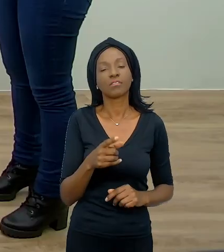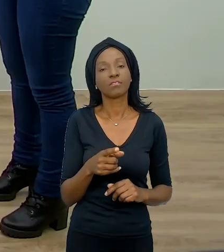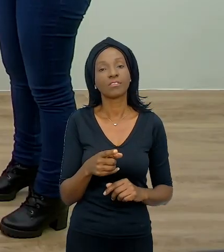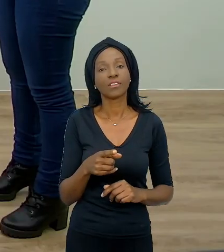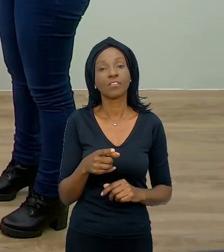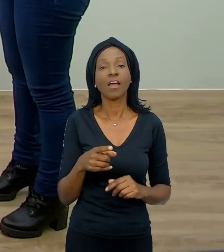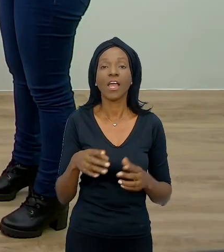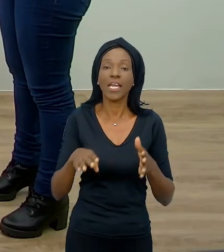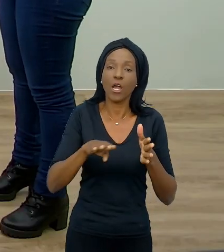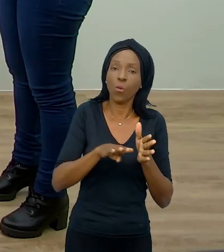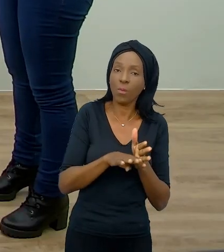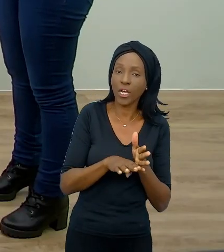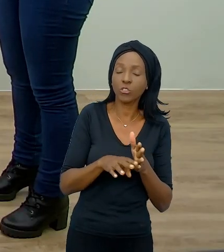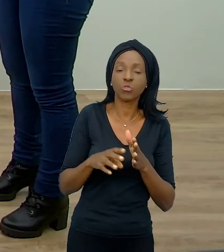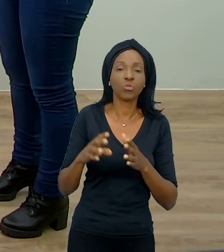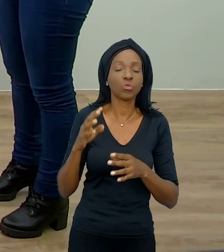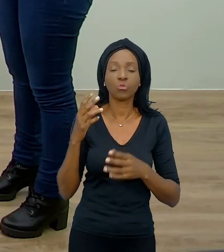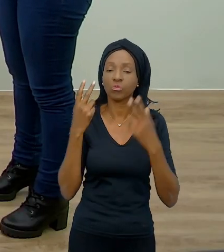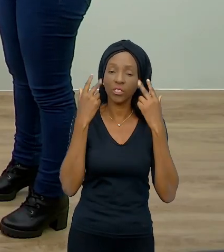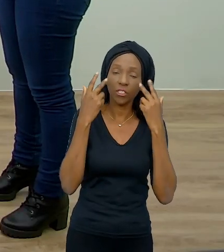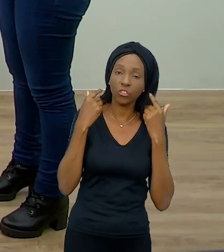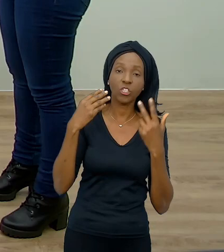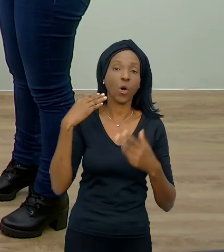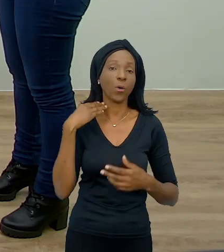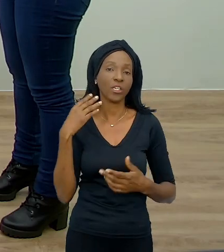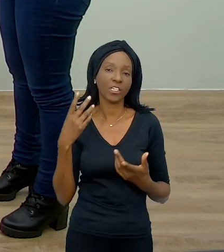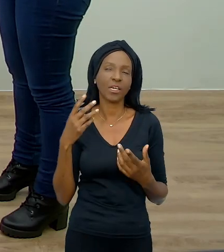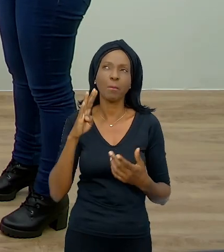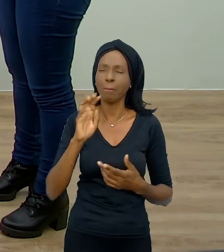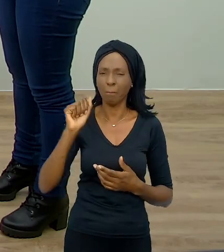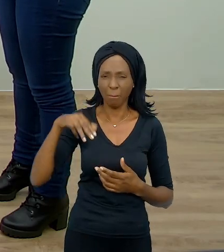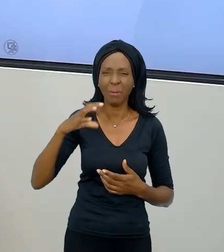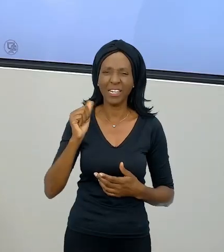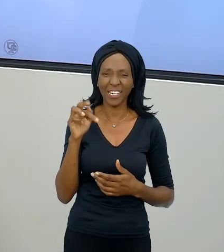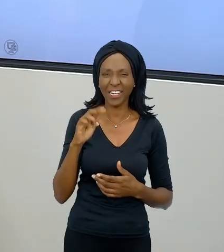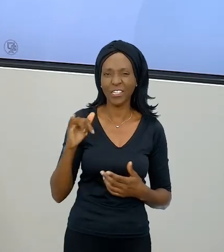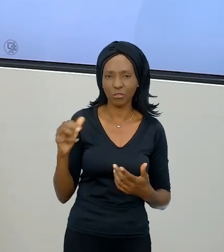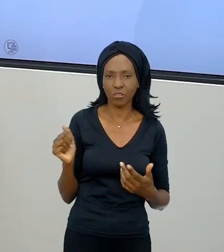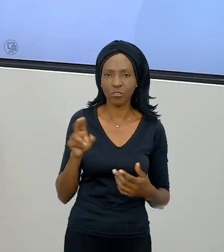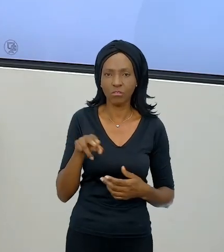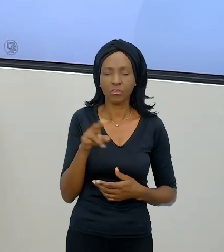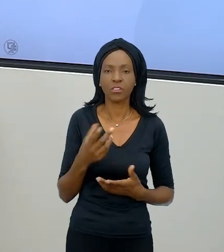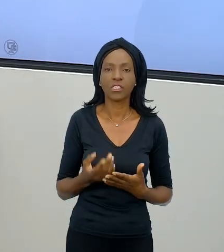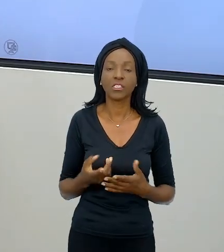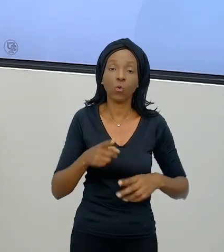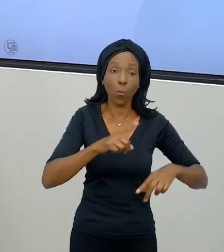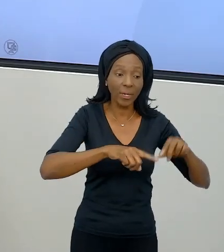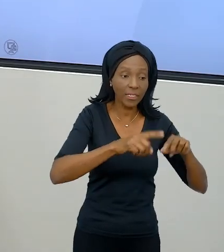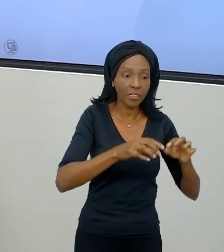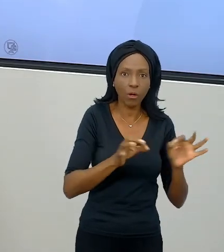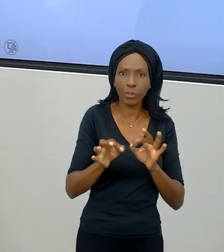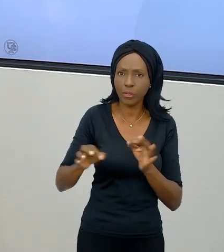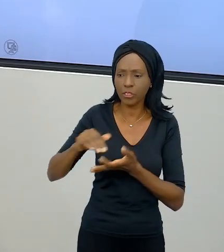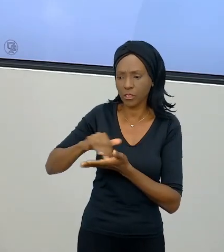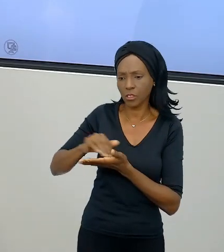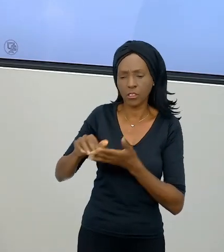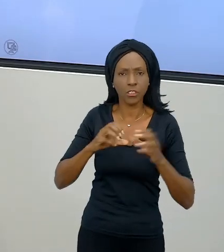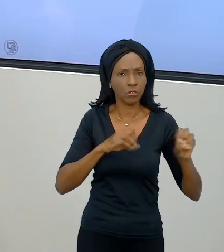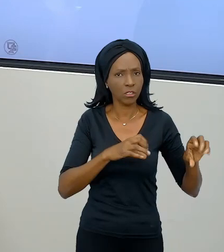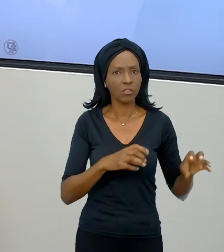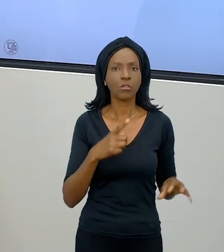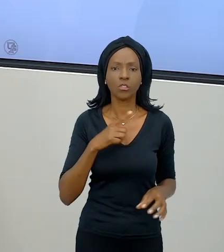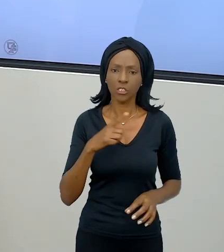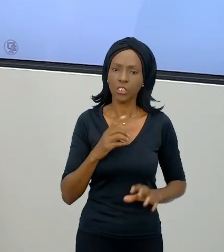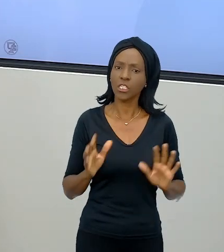desenvolvido o método tradicional bancário. Os materiais que estão sendo produzidos pela Secretaria de Educação, ele já tem,